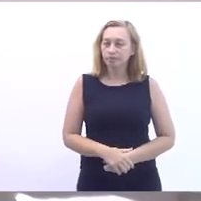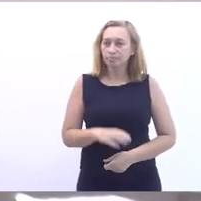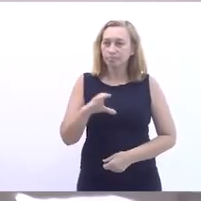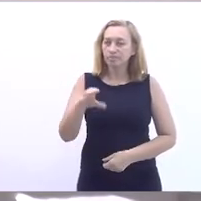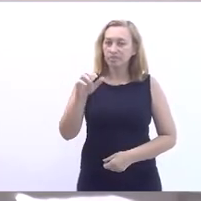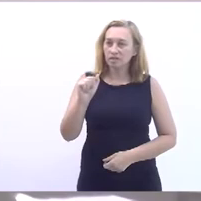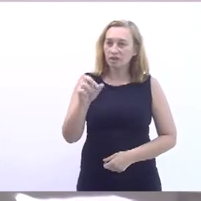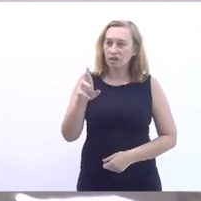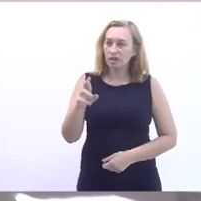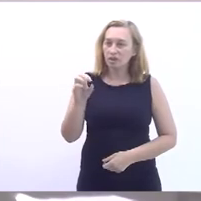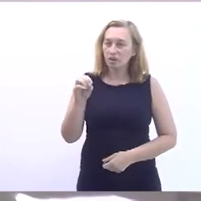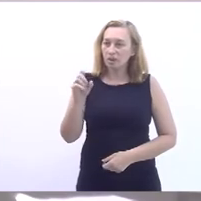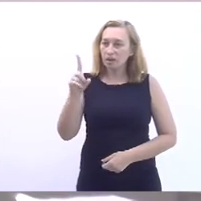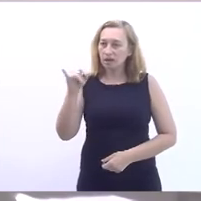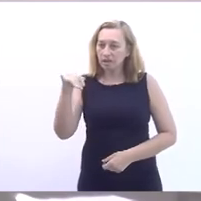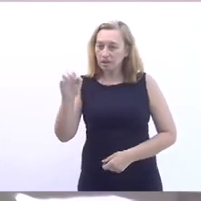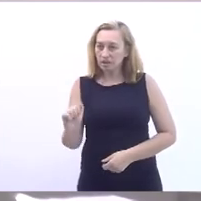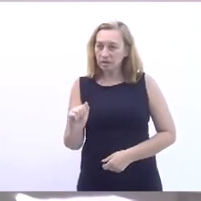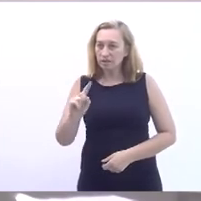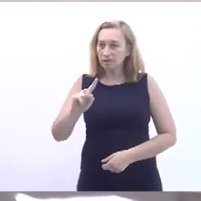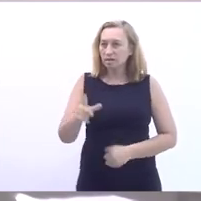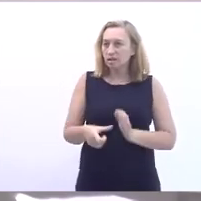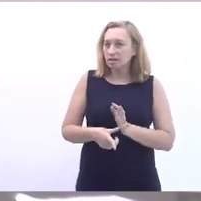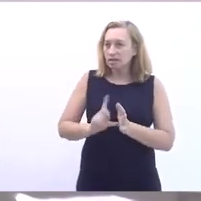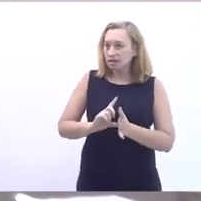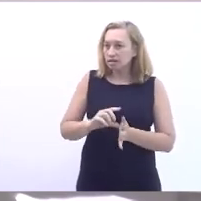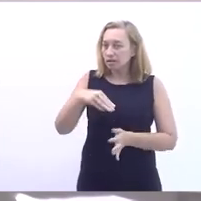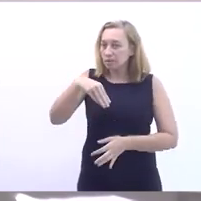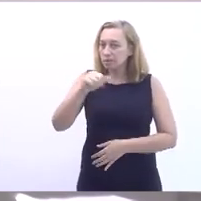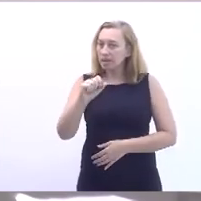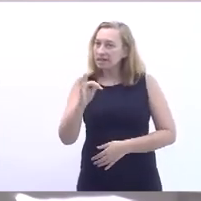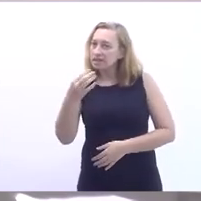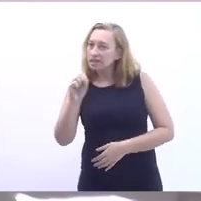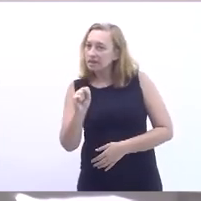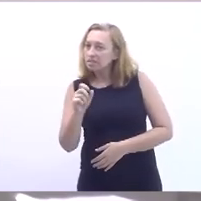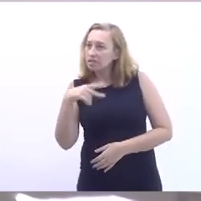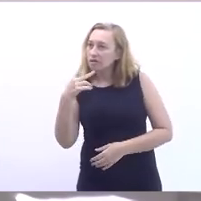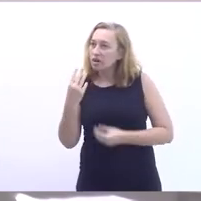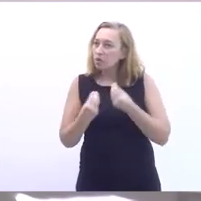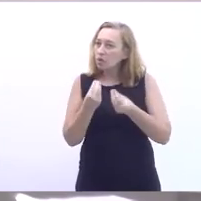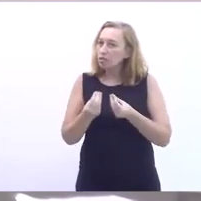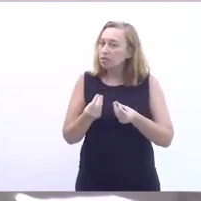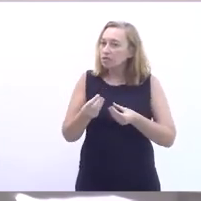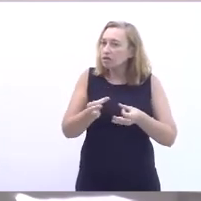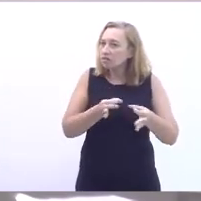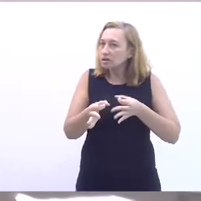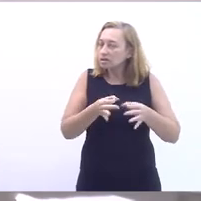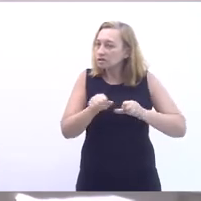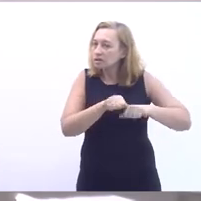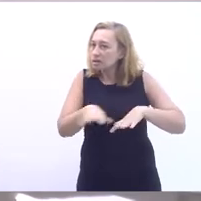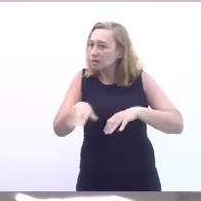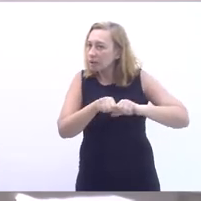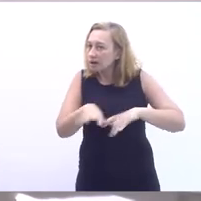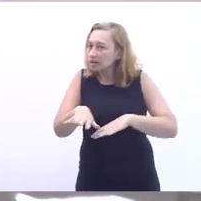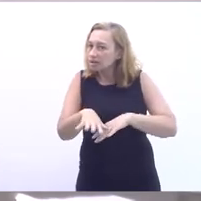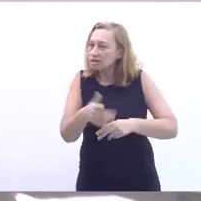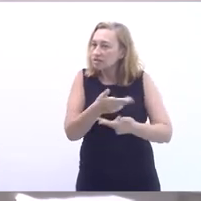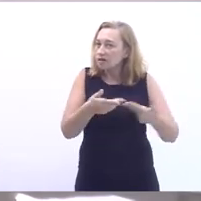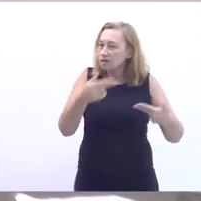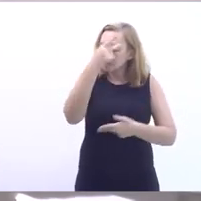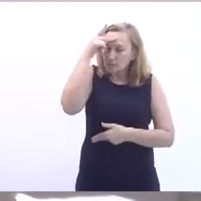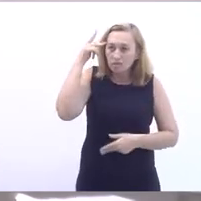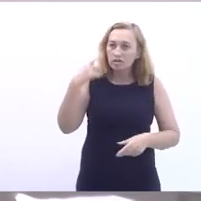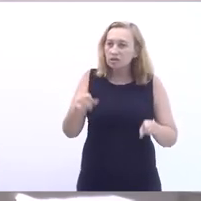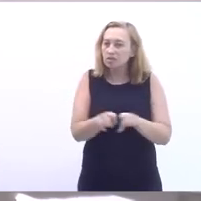Carolina Freitas e antes o Matias princesa como é que tá a organização da Marcha nós já tem várias